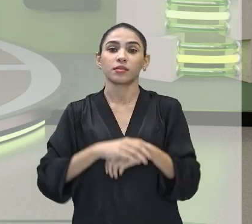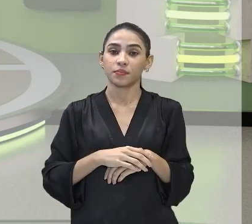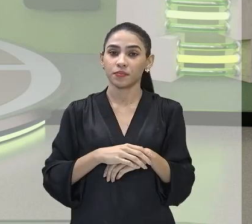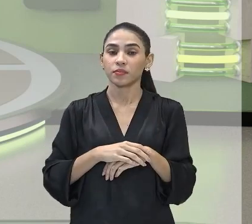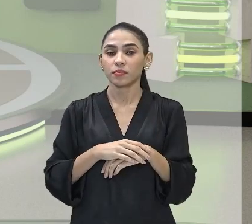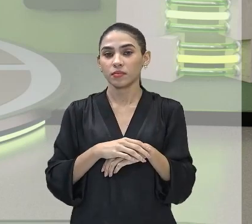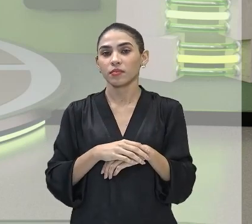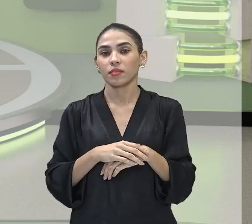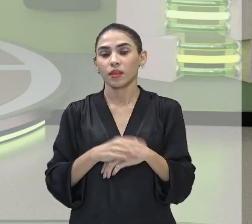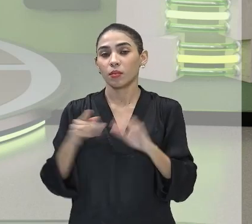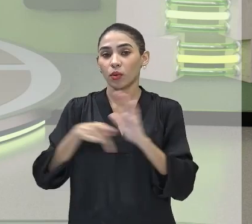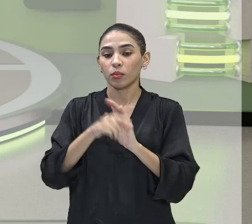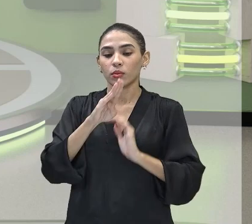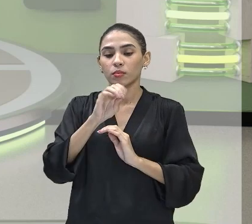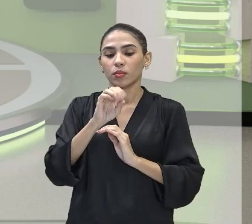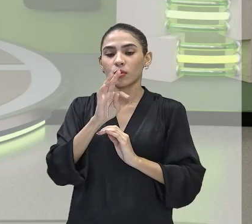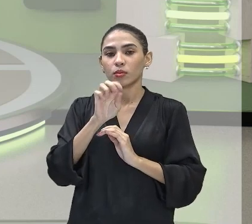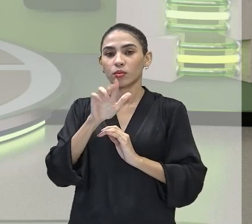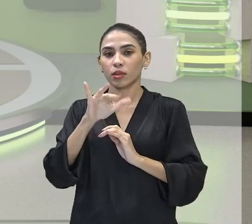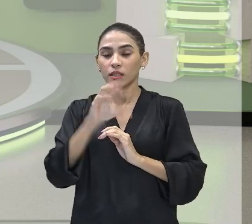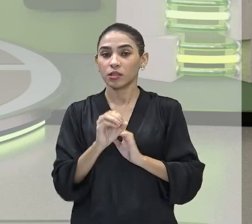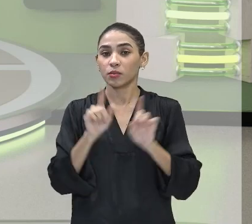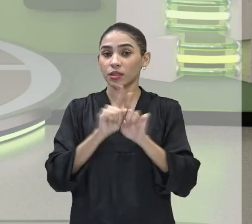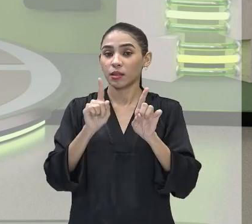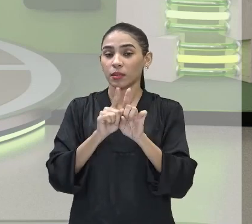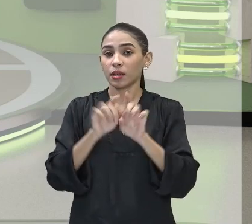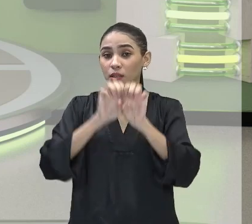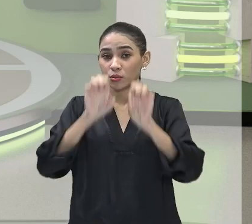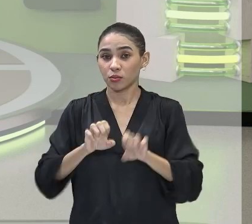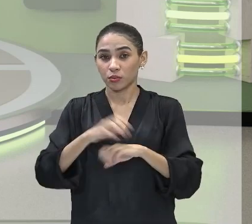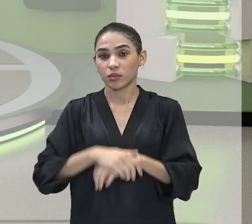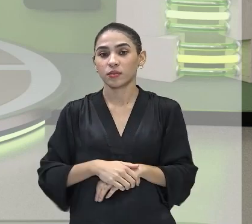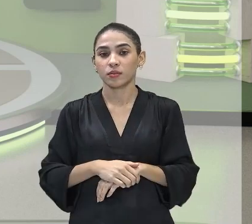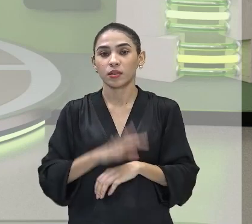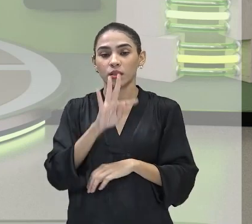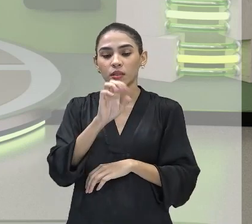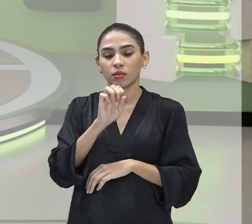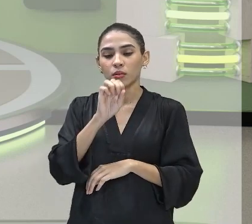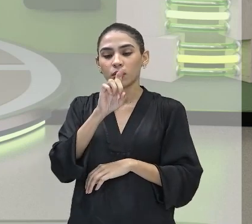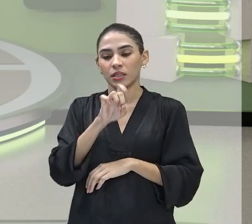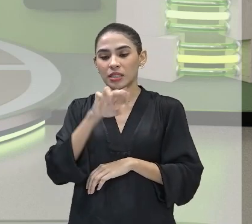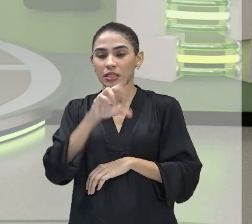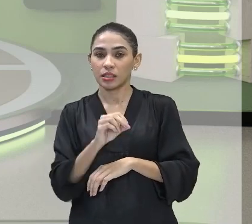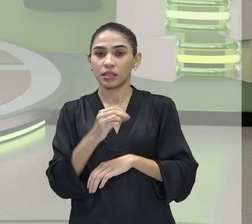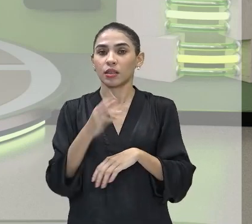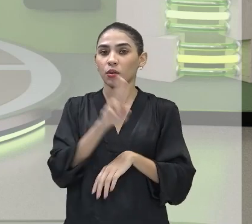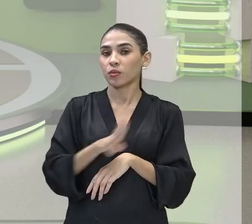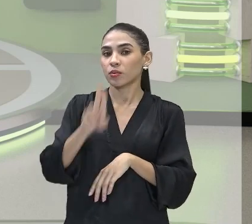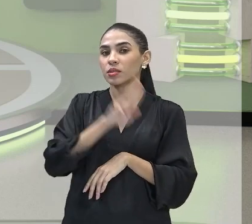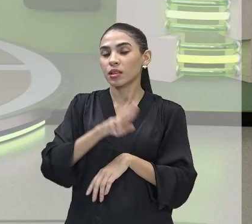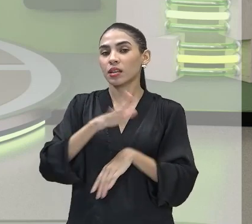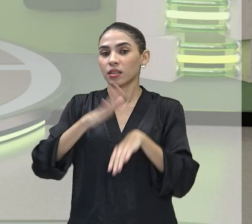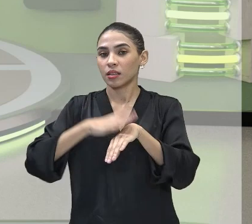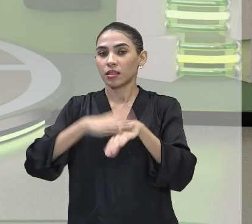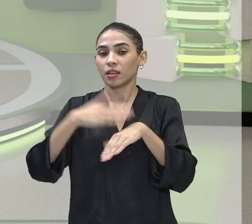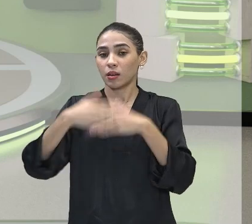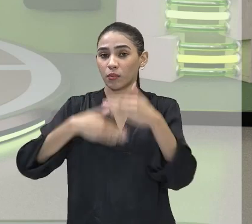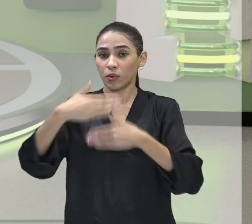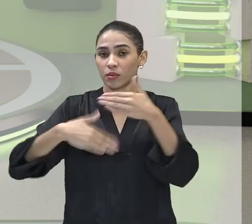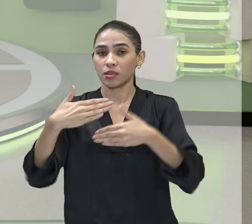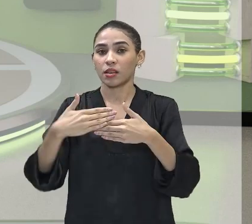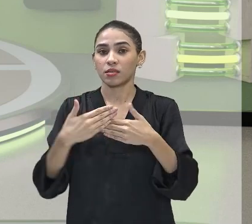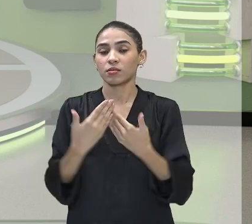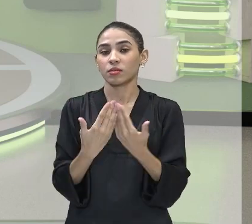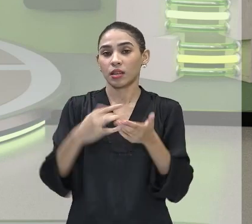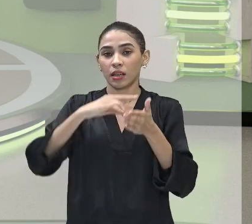voltada ali pro botulismo quanto com a estética quando a toxina é utilizado para realizar esse processo né para